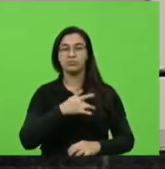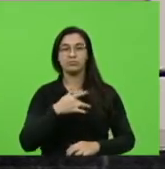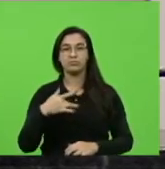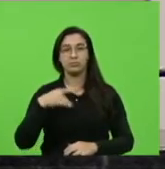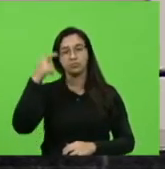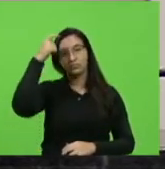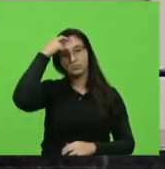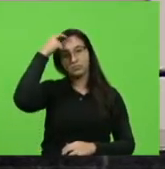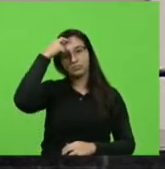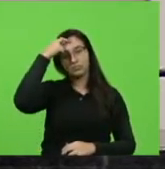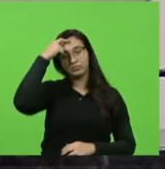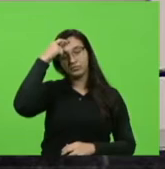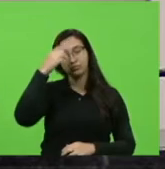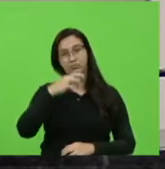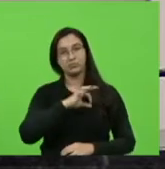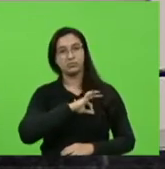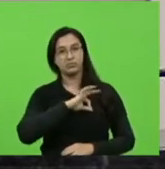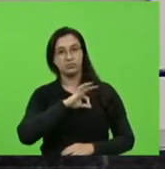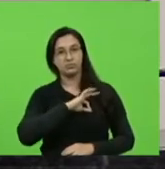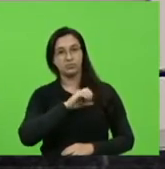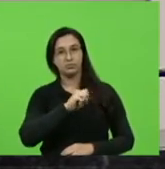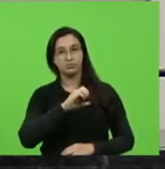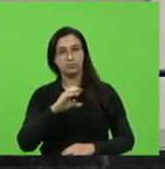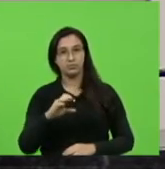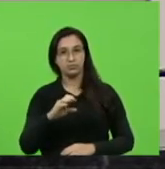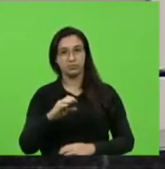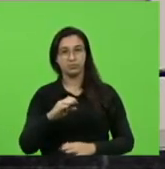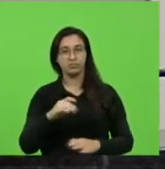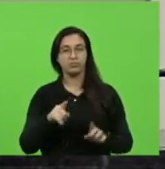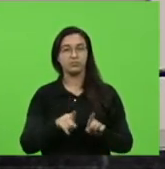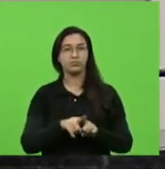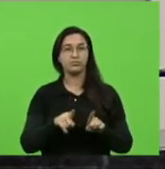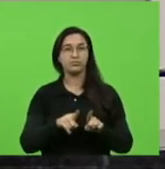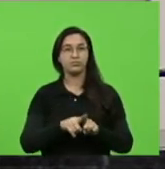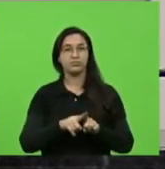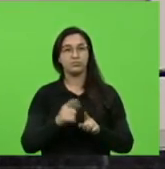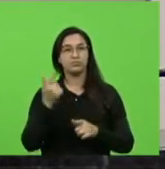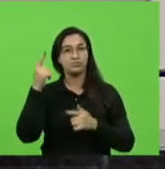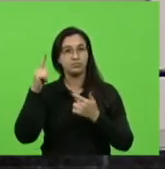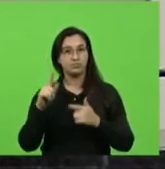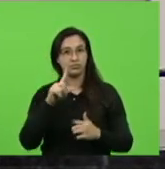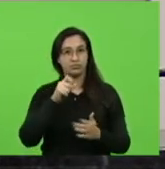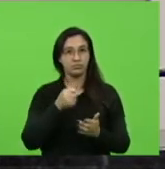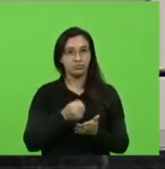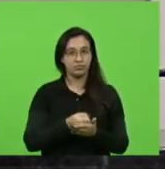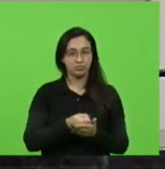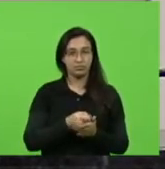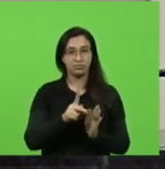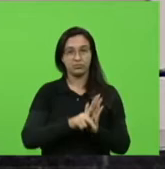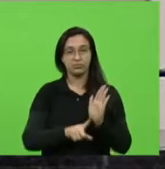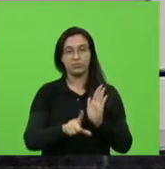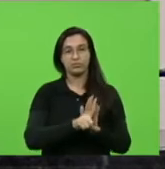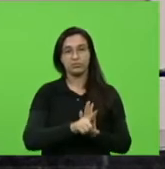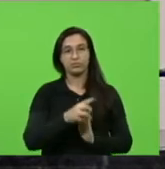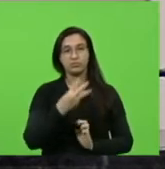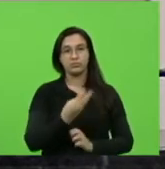a indenização em decorrência de subsídio de policial e adota outras providências. Projeto de Lei